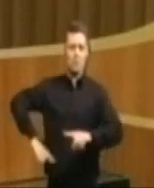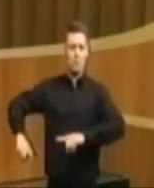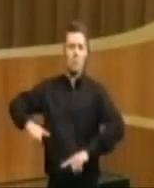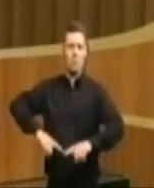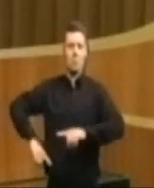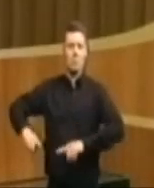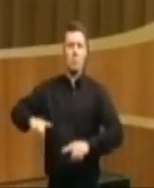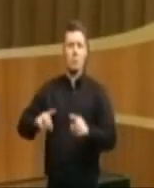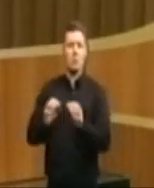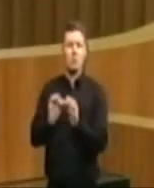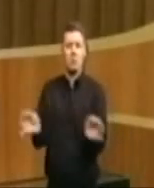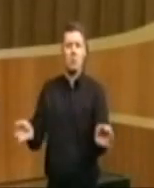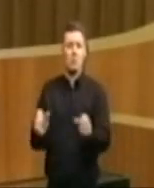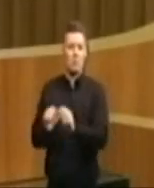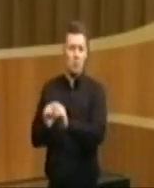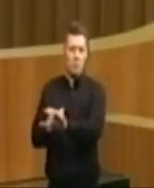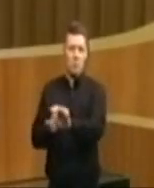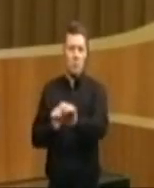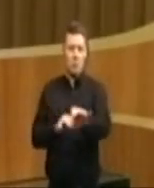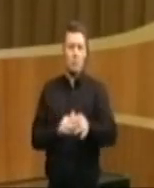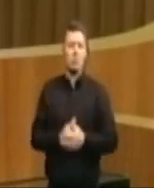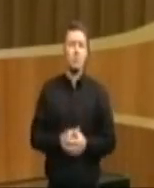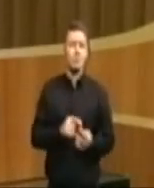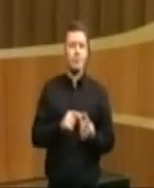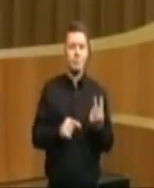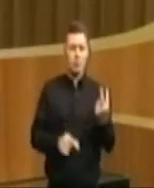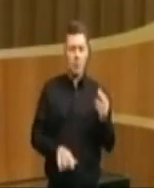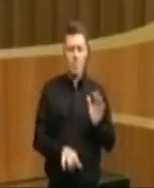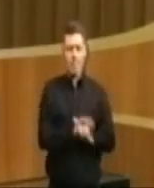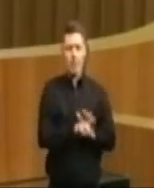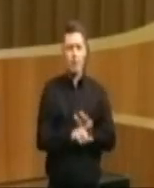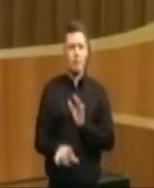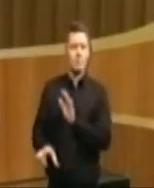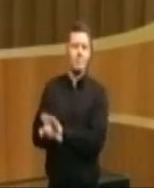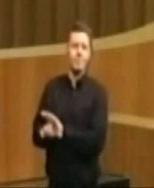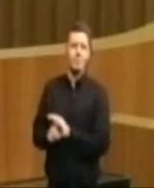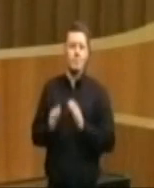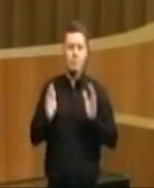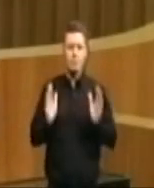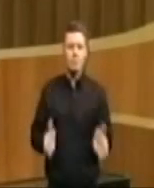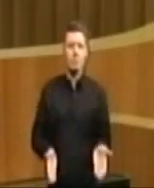ensino fundamental. Essas duas leis,